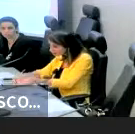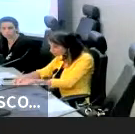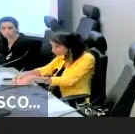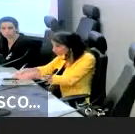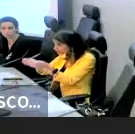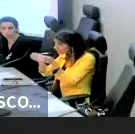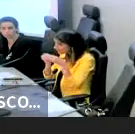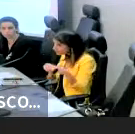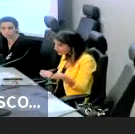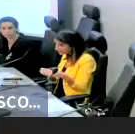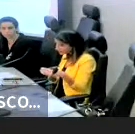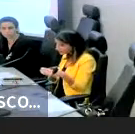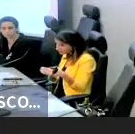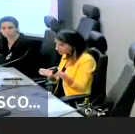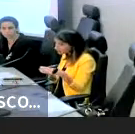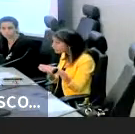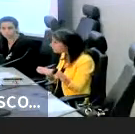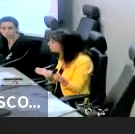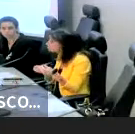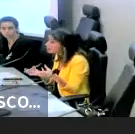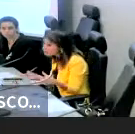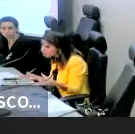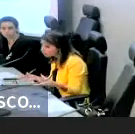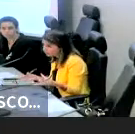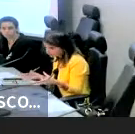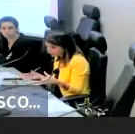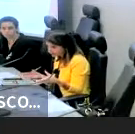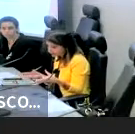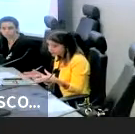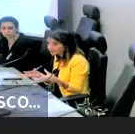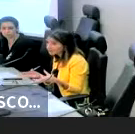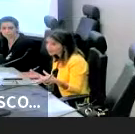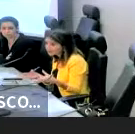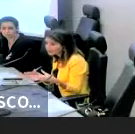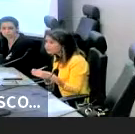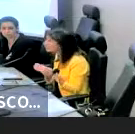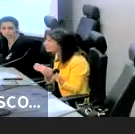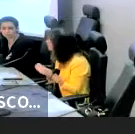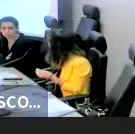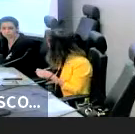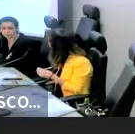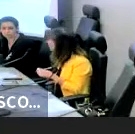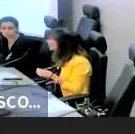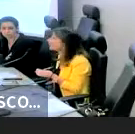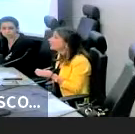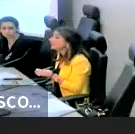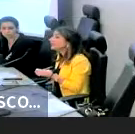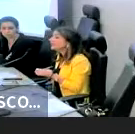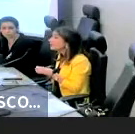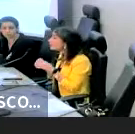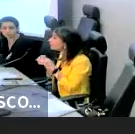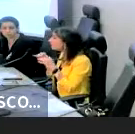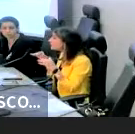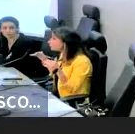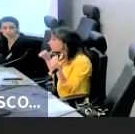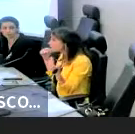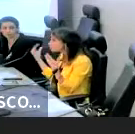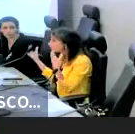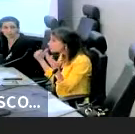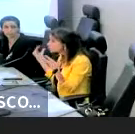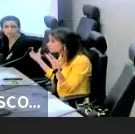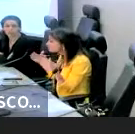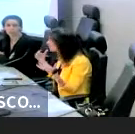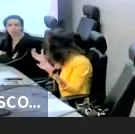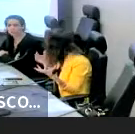violência, essas mulheres precisariam sair dessas casas e os abrigos não davam conta de tamanha demanda. Fora que o abrigo, ele é uma perda total